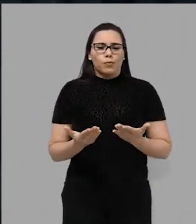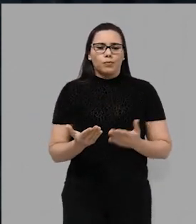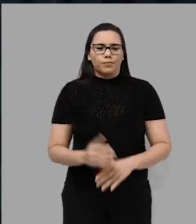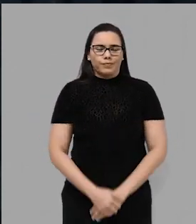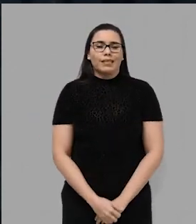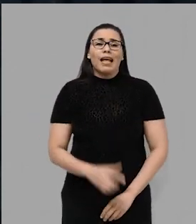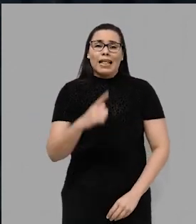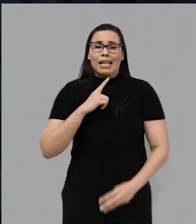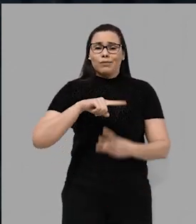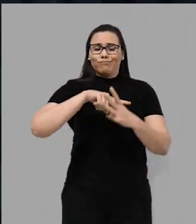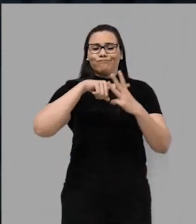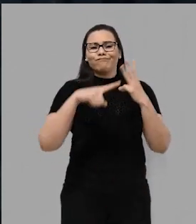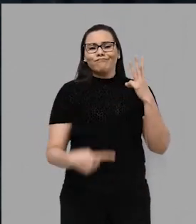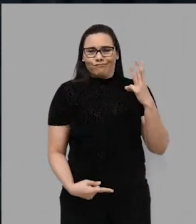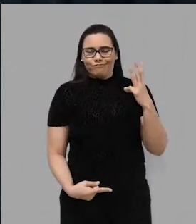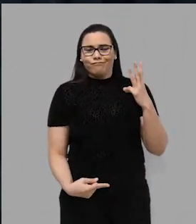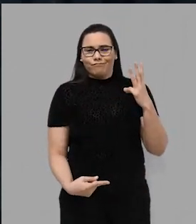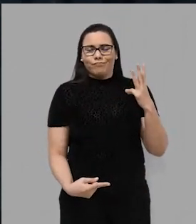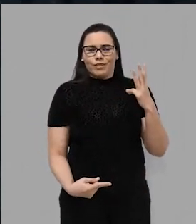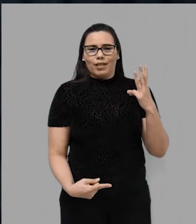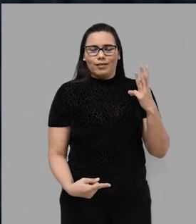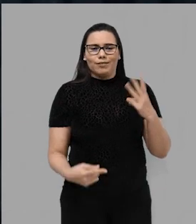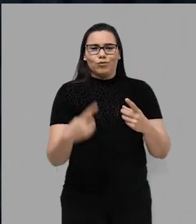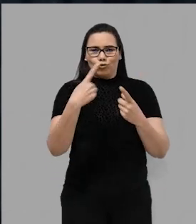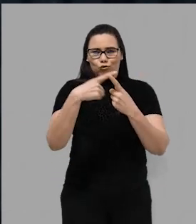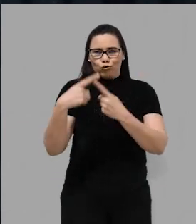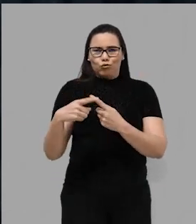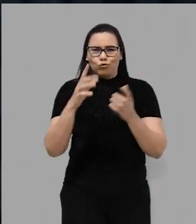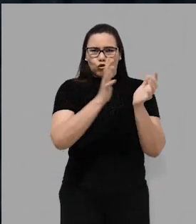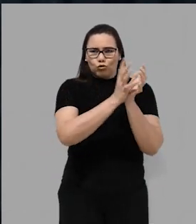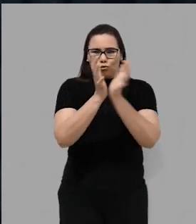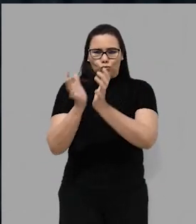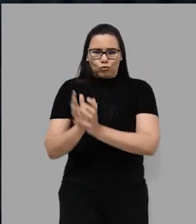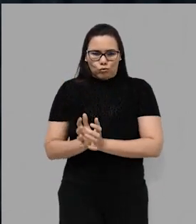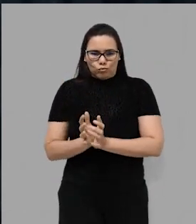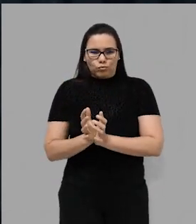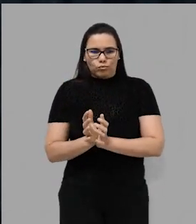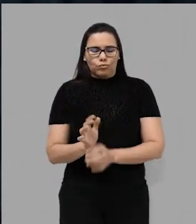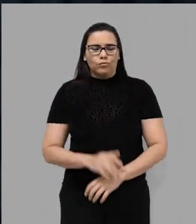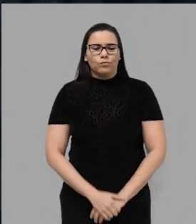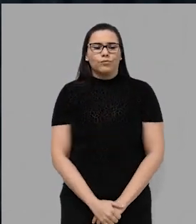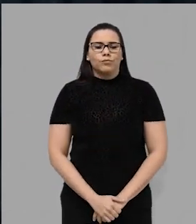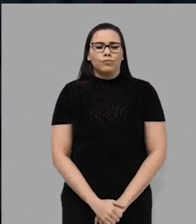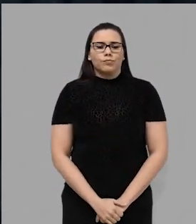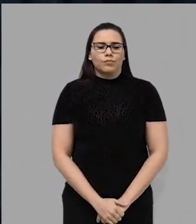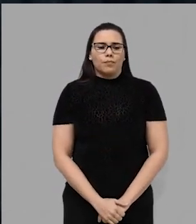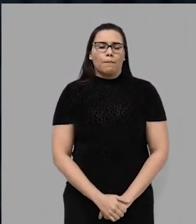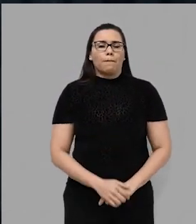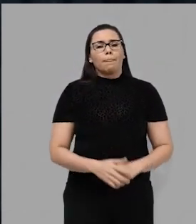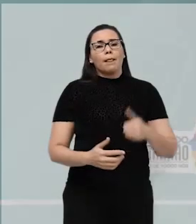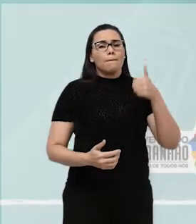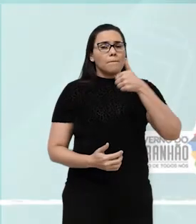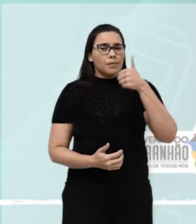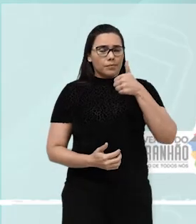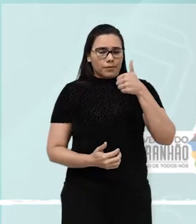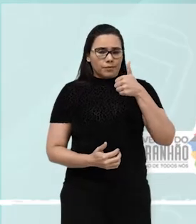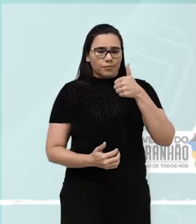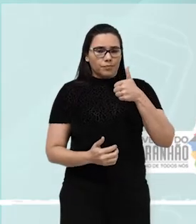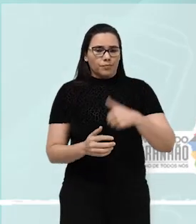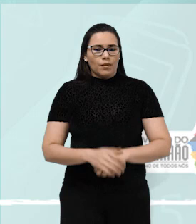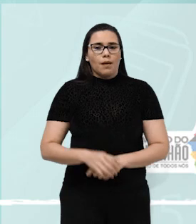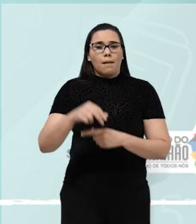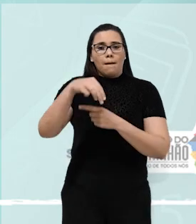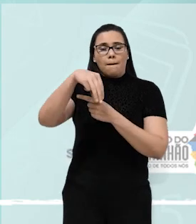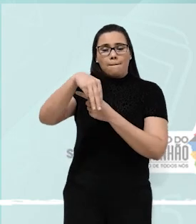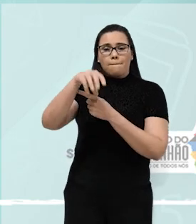Nós temos 3 maneiras de formar grupos aqui nessas árvores filogenéticas. Existem os grupos que a gente chama